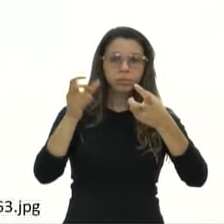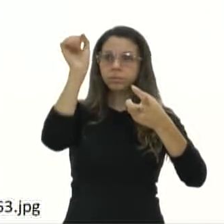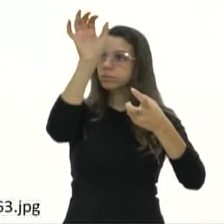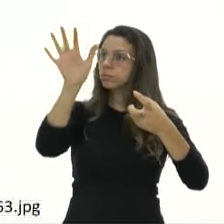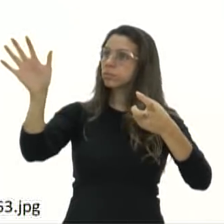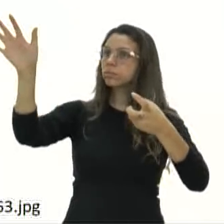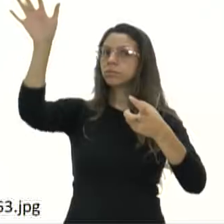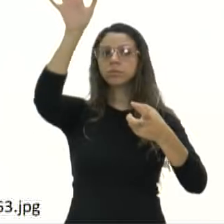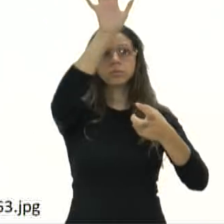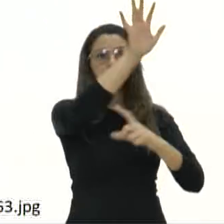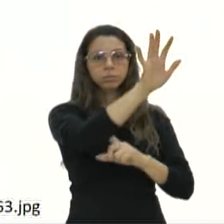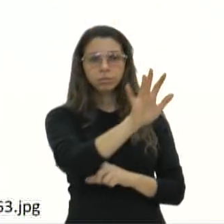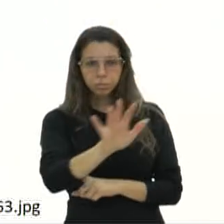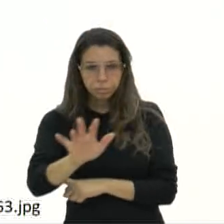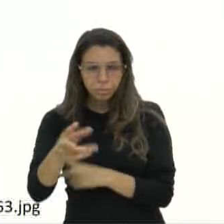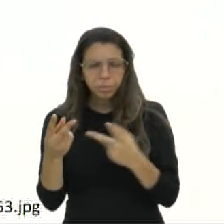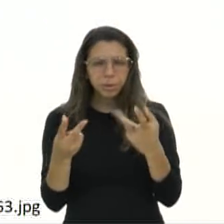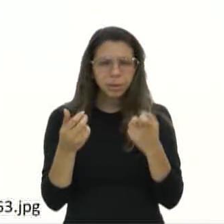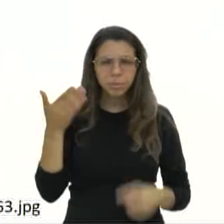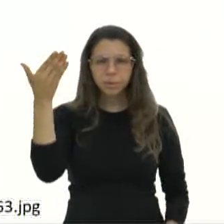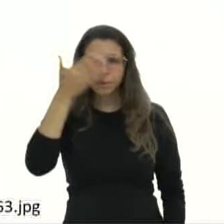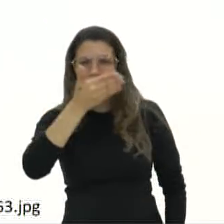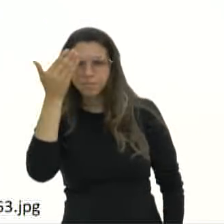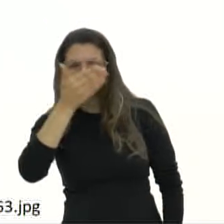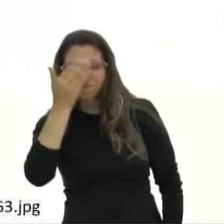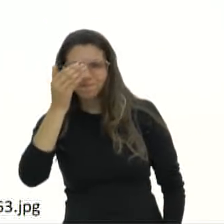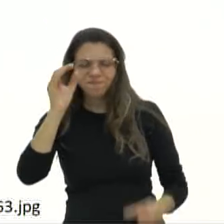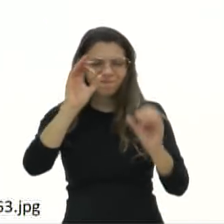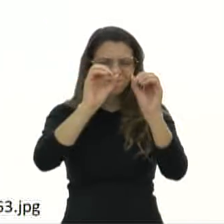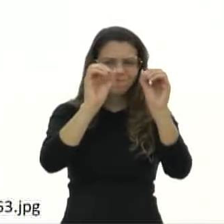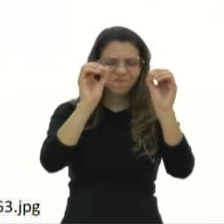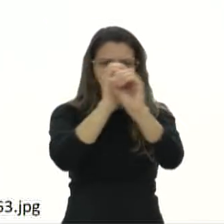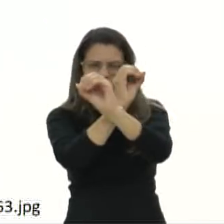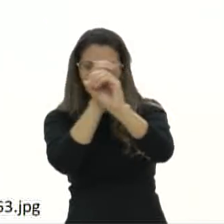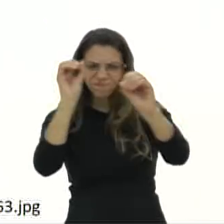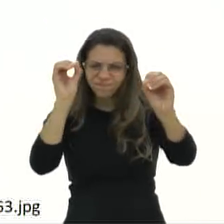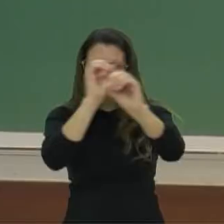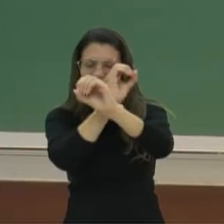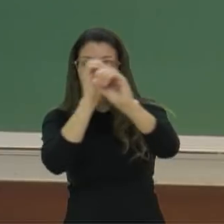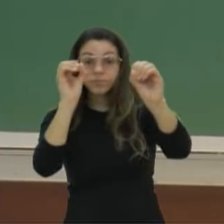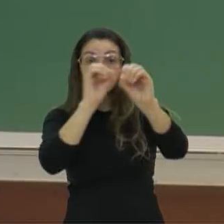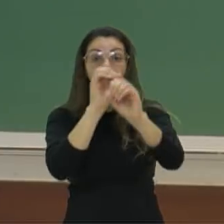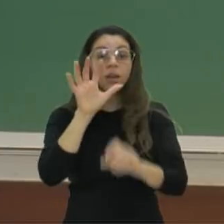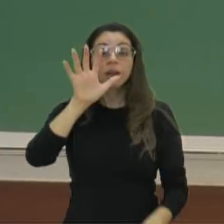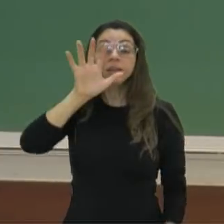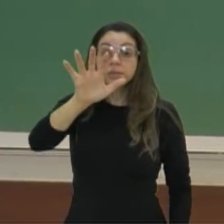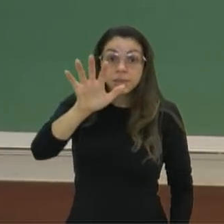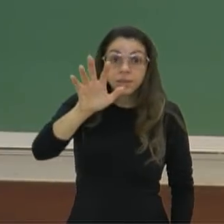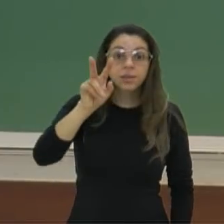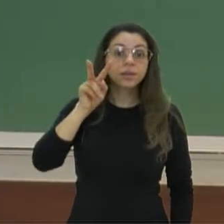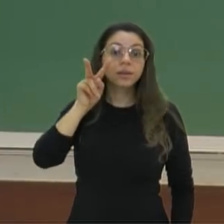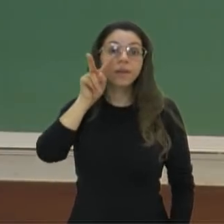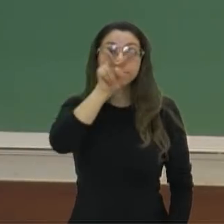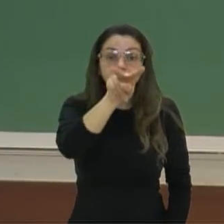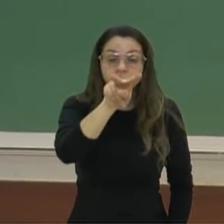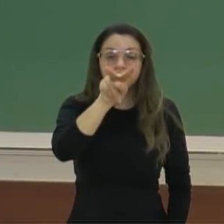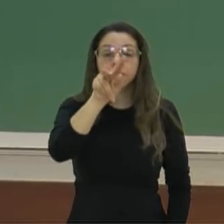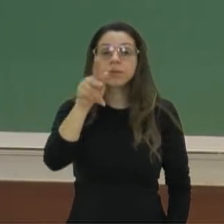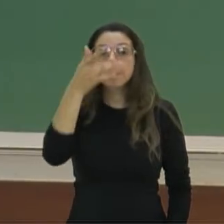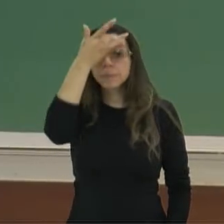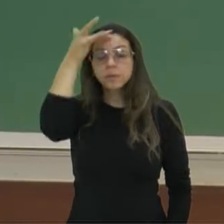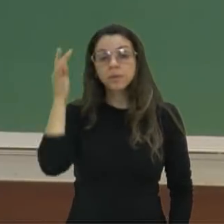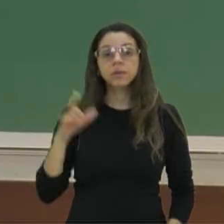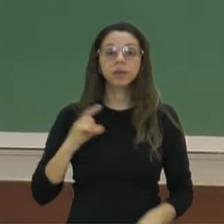desse óculos. Percebe que está meio embaçado, desfocado? É assim que é a visão de uma pessoa que tem um distúrbio de